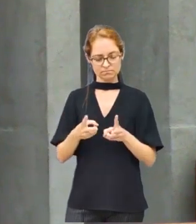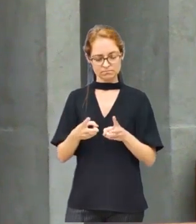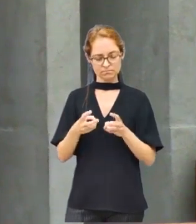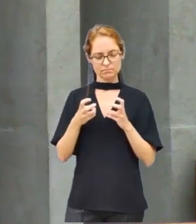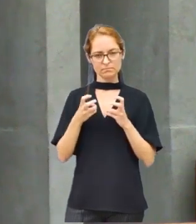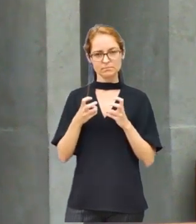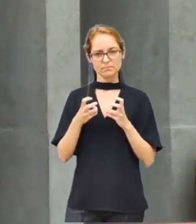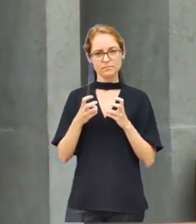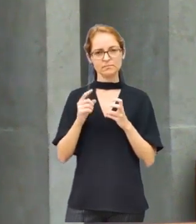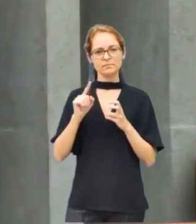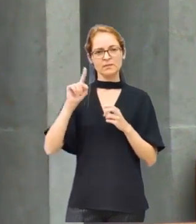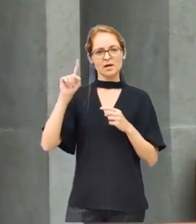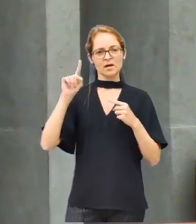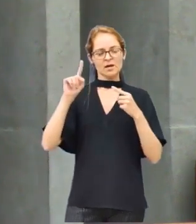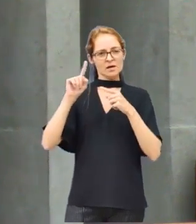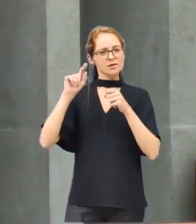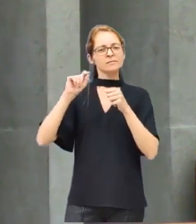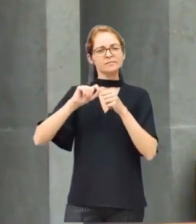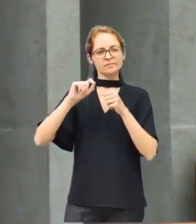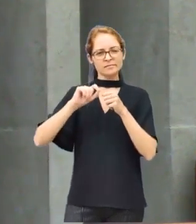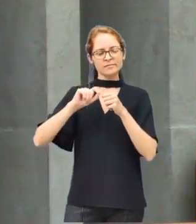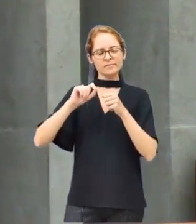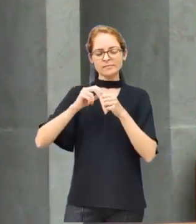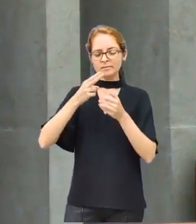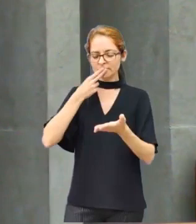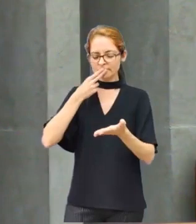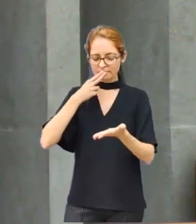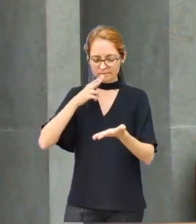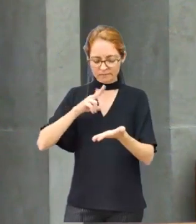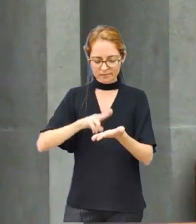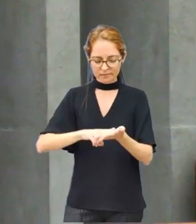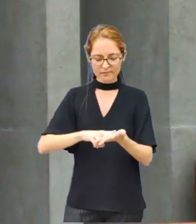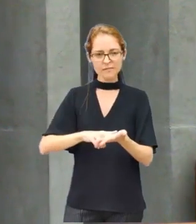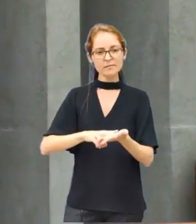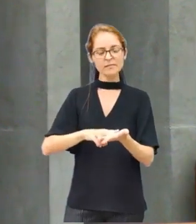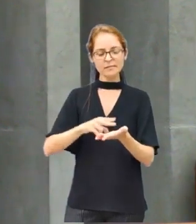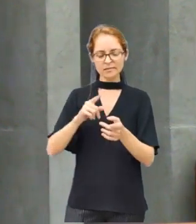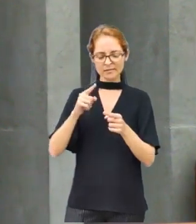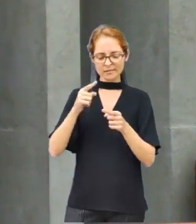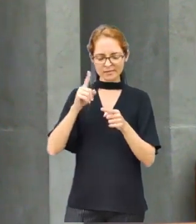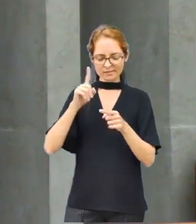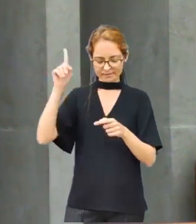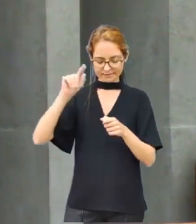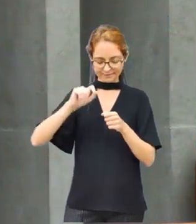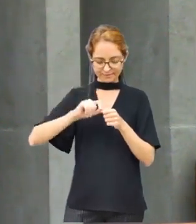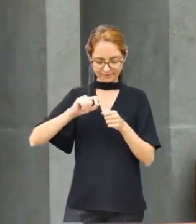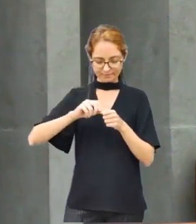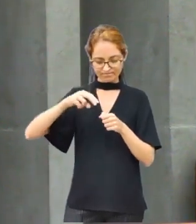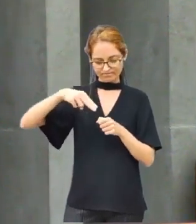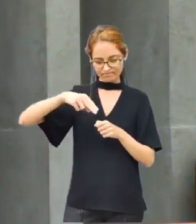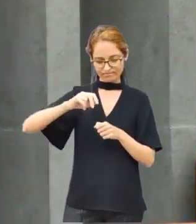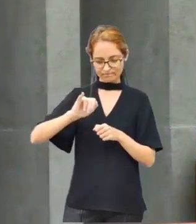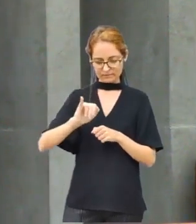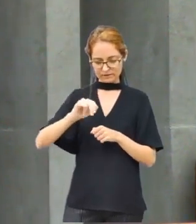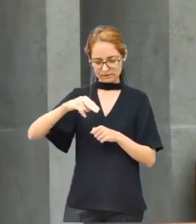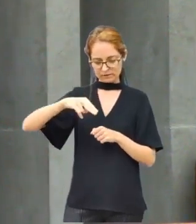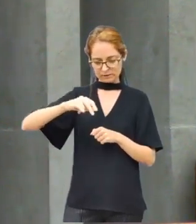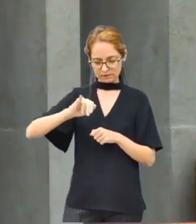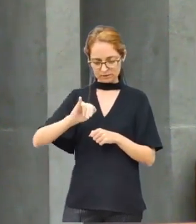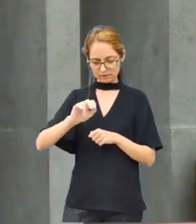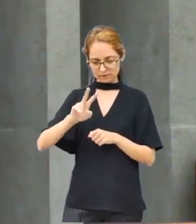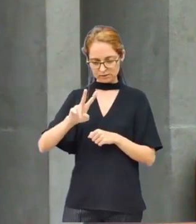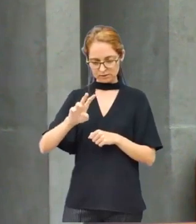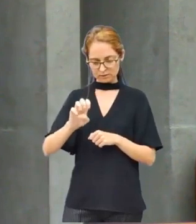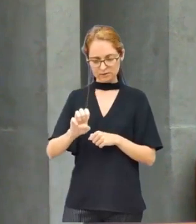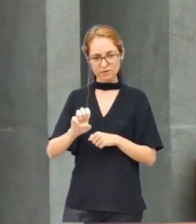perceber que Deus faz nessa carta. Ele faz isso com Nínive, Ele faz isso com o profeta.